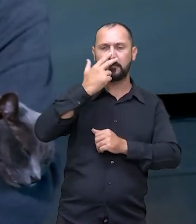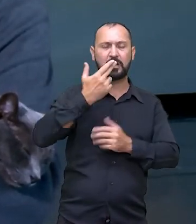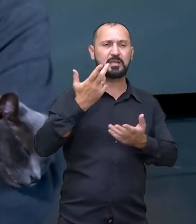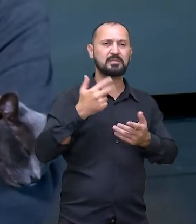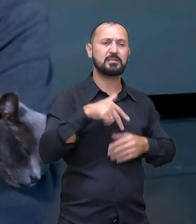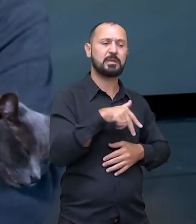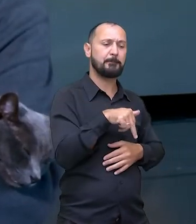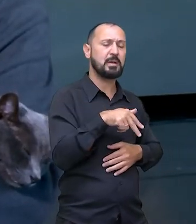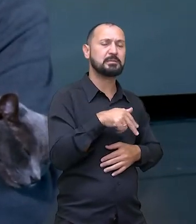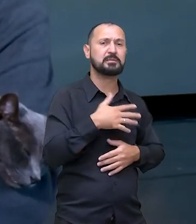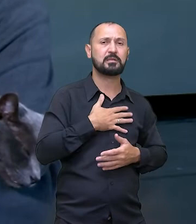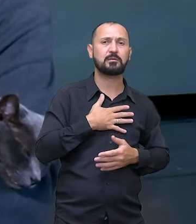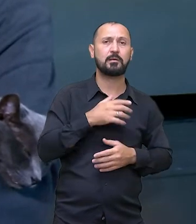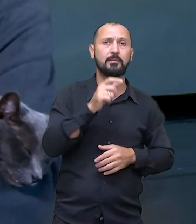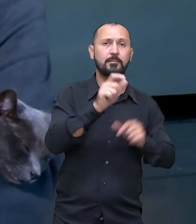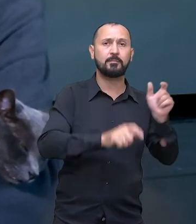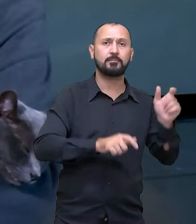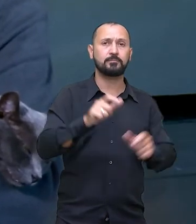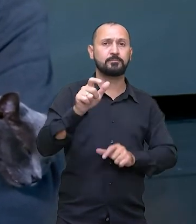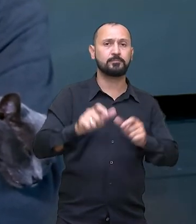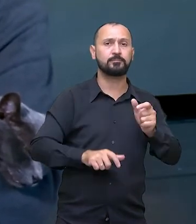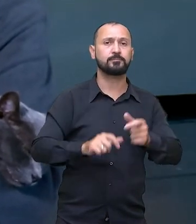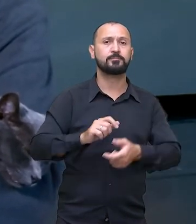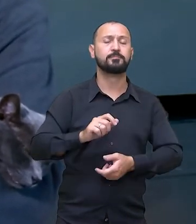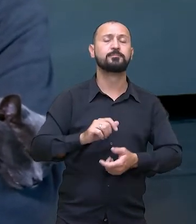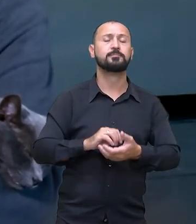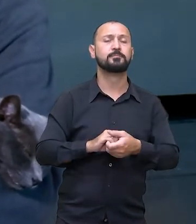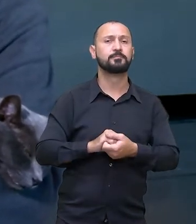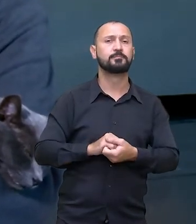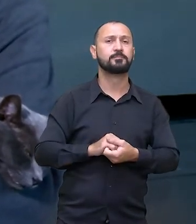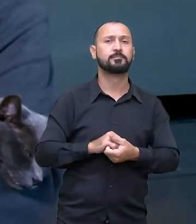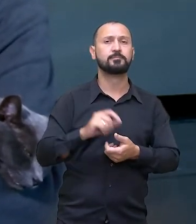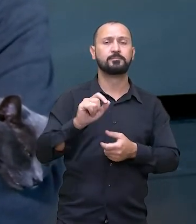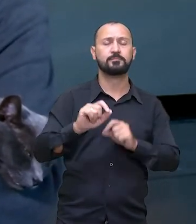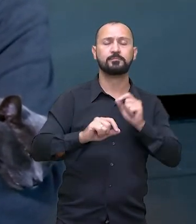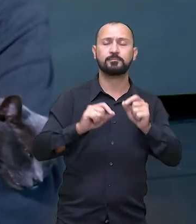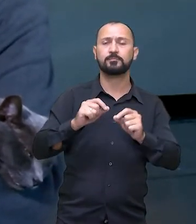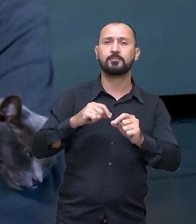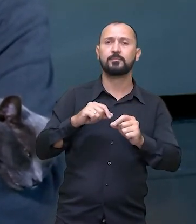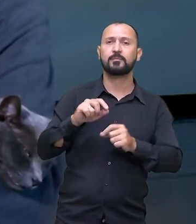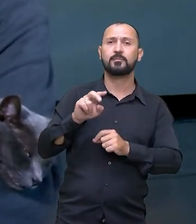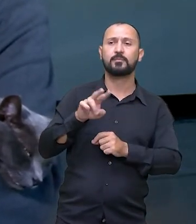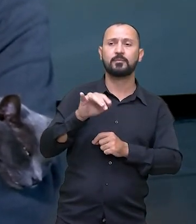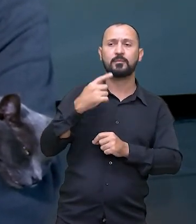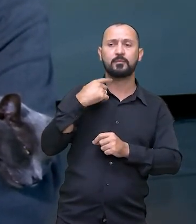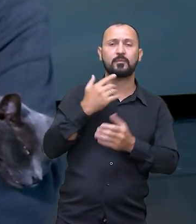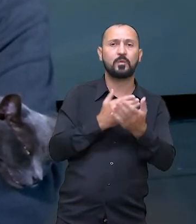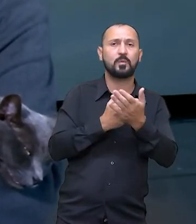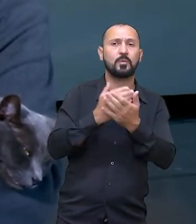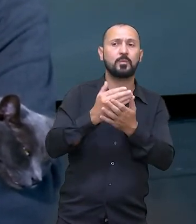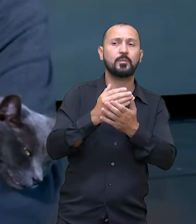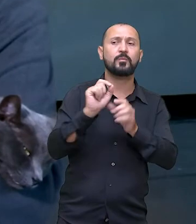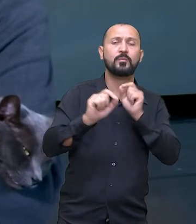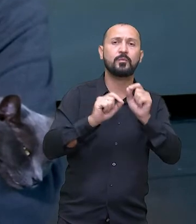marginalizado nesse país, os nossos grandes nomes, né, foram